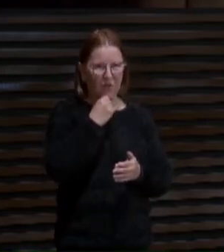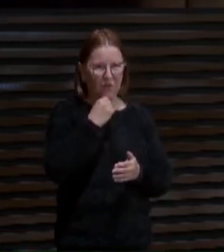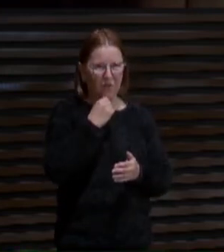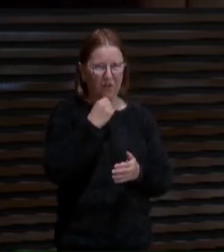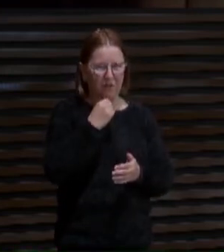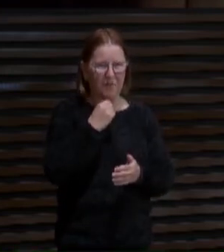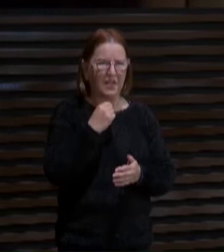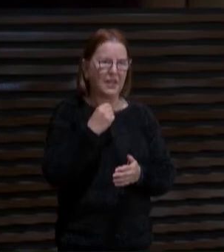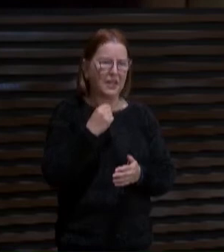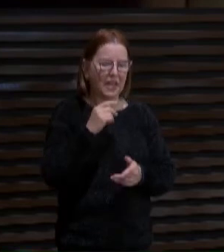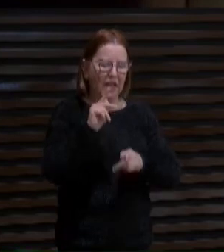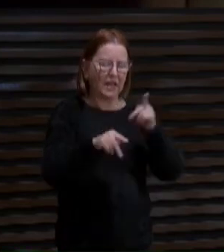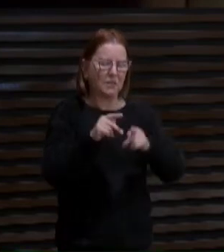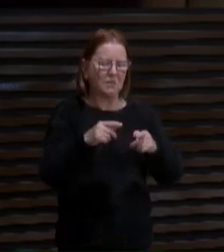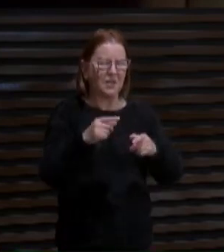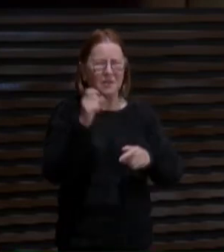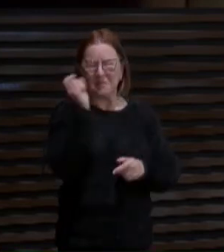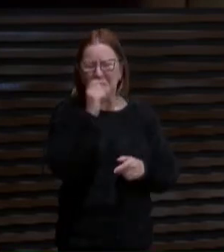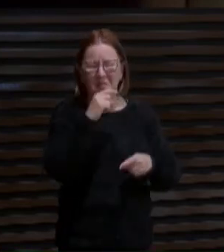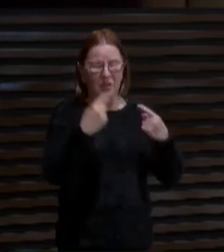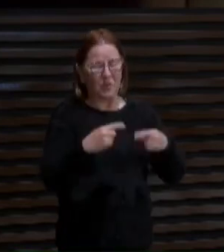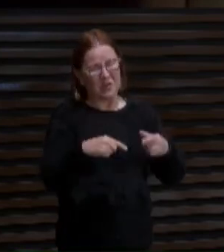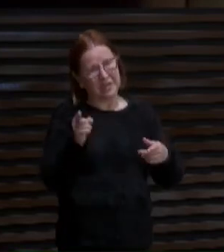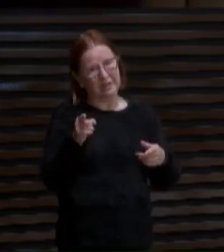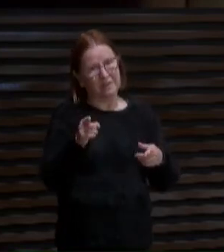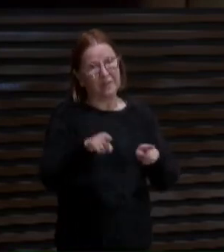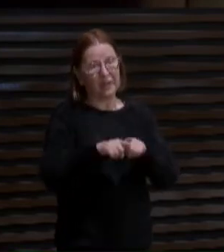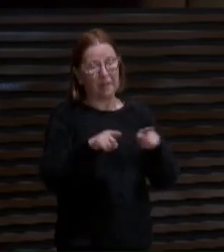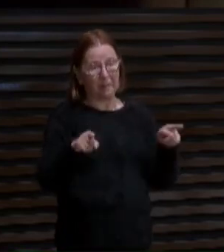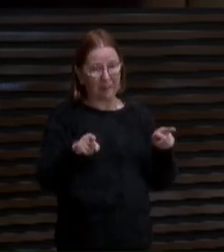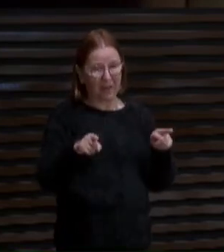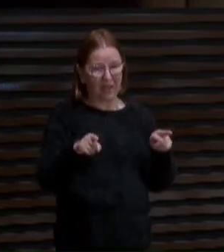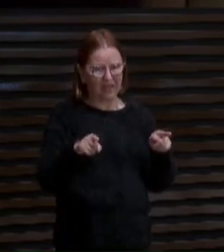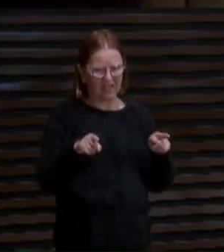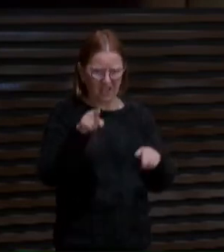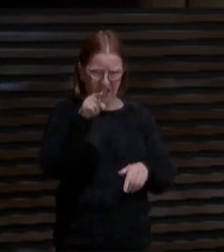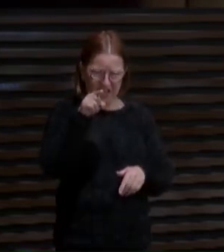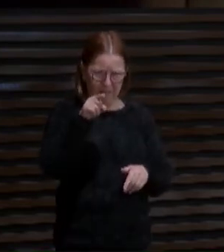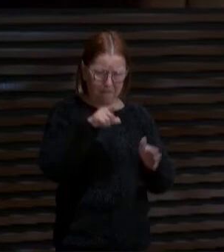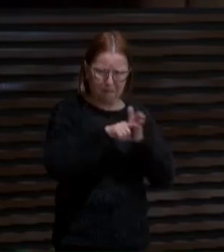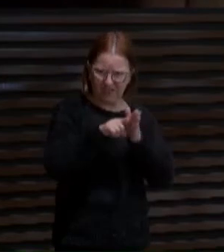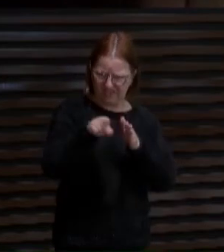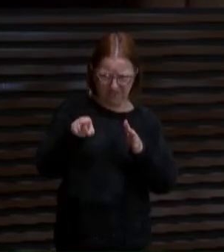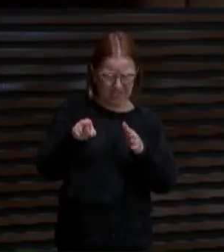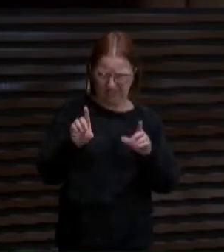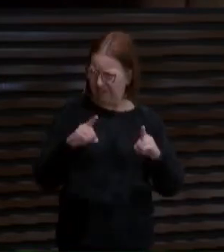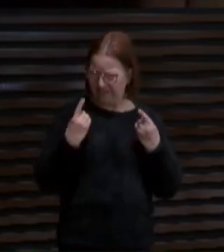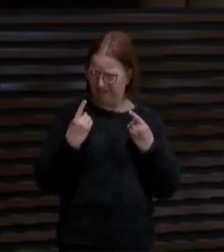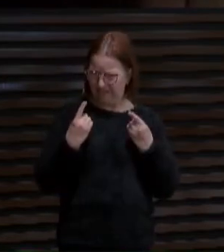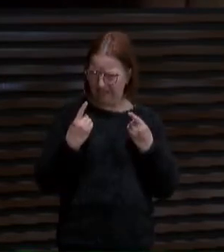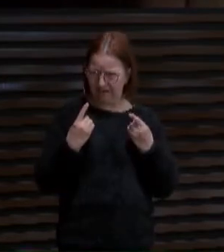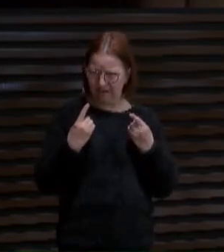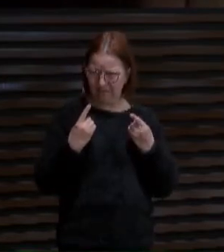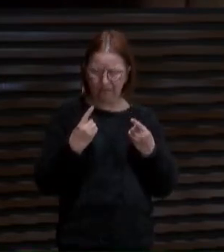coisas terríveis de você sua resposta foi você me conhecesse um pouco melhor estariam falando ainda mais e coisas